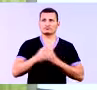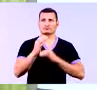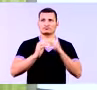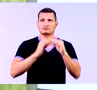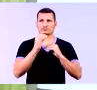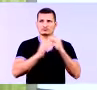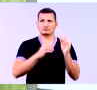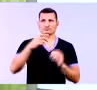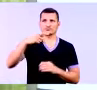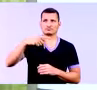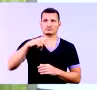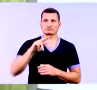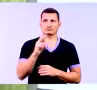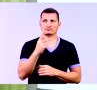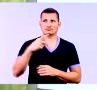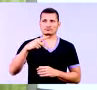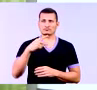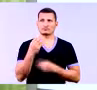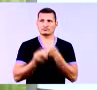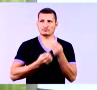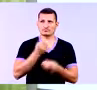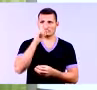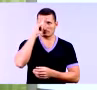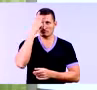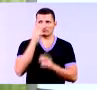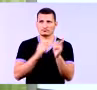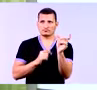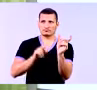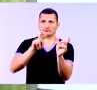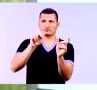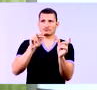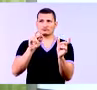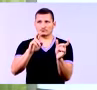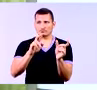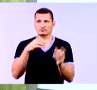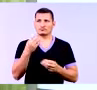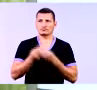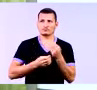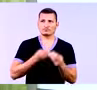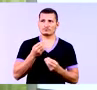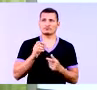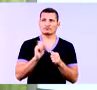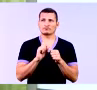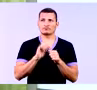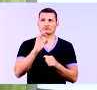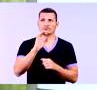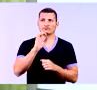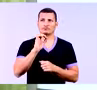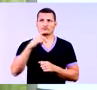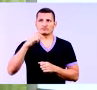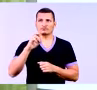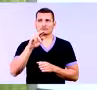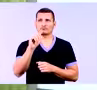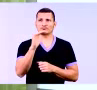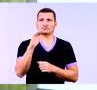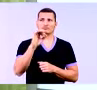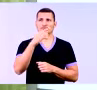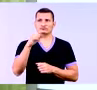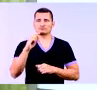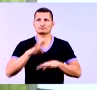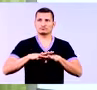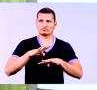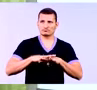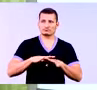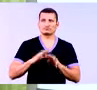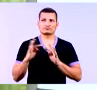ao PHP, como criar variáveis, como trabalhar com variáveis, fazer operações aritméticas. Todos esses